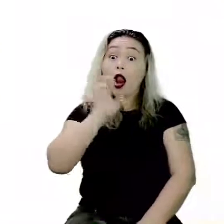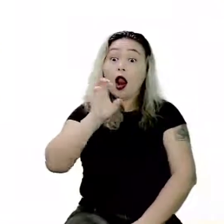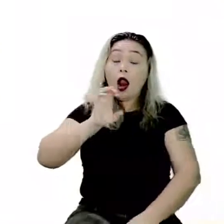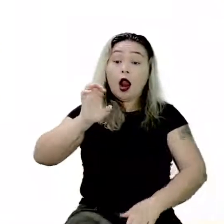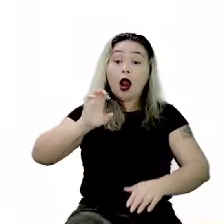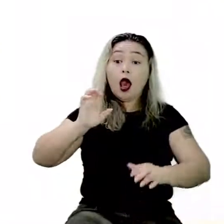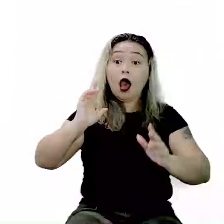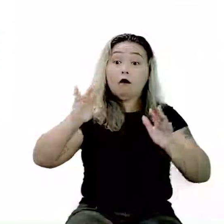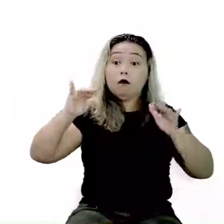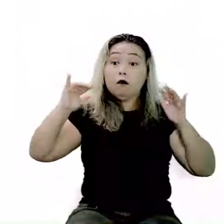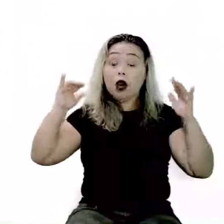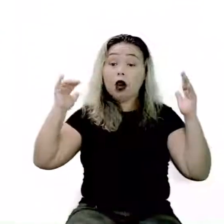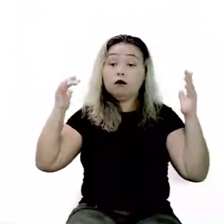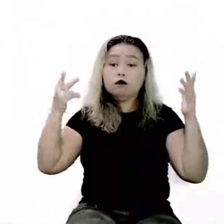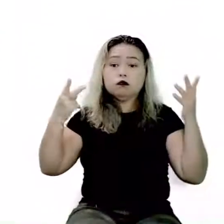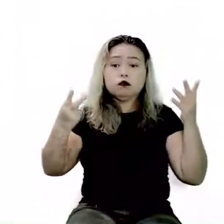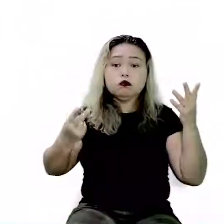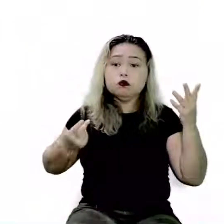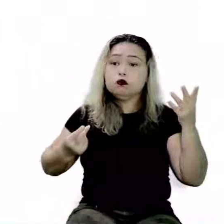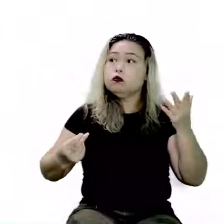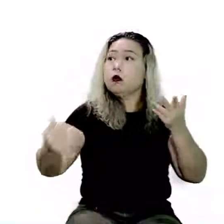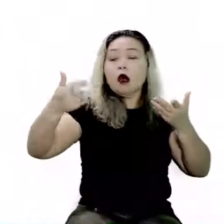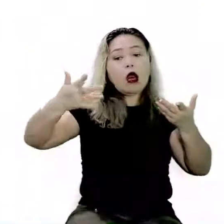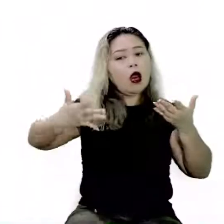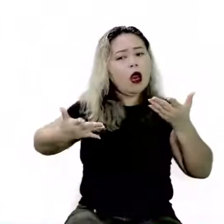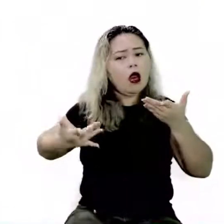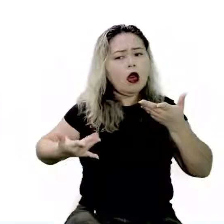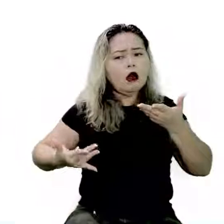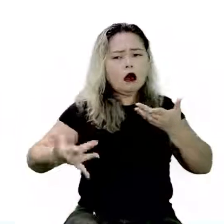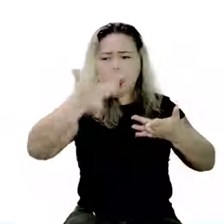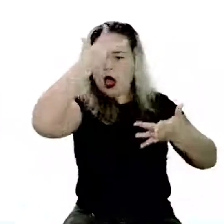Acelerou o processo de migração,